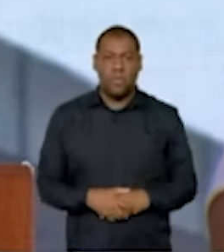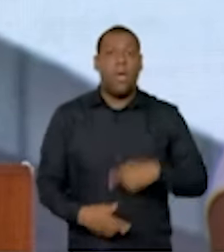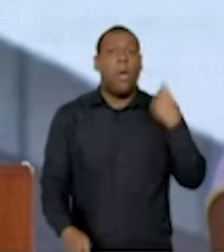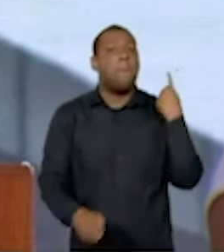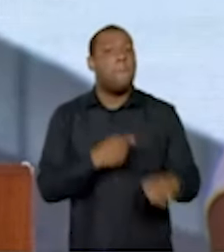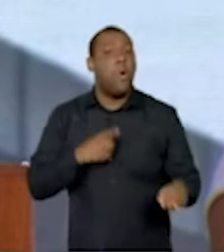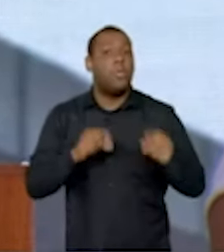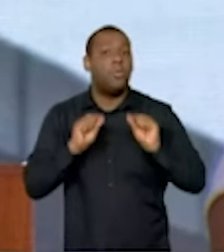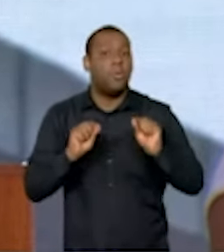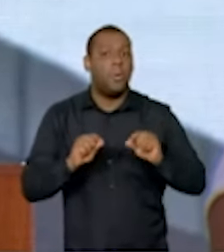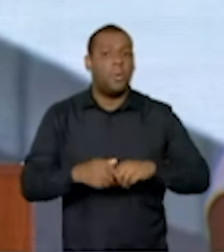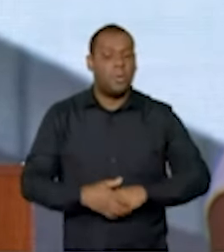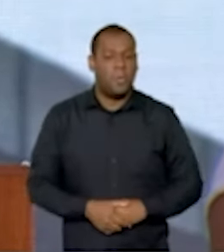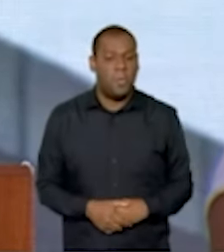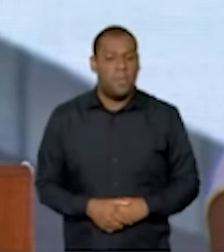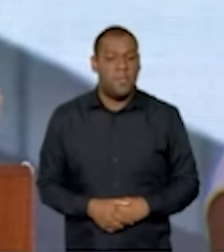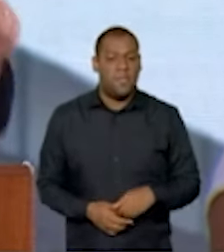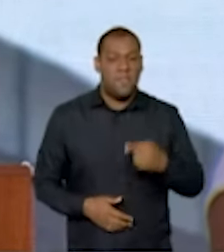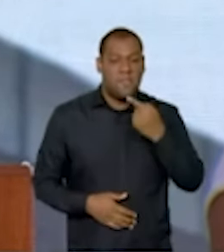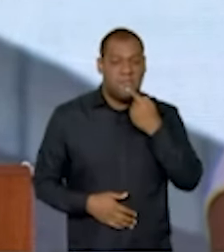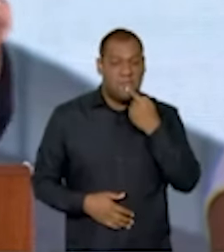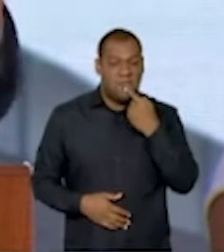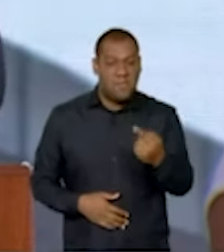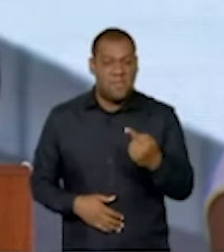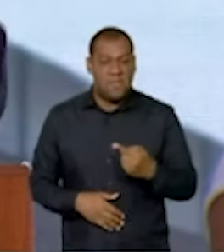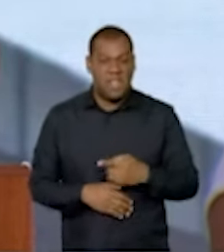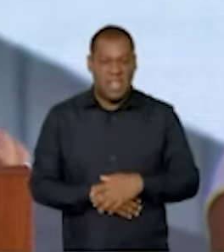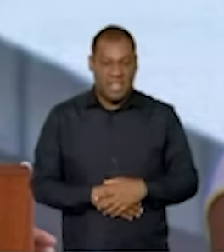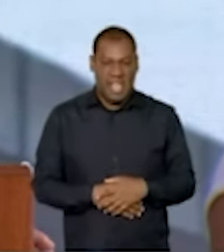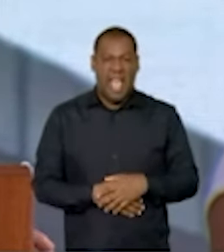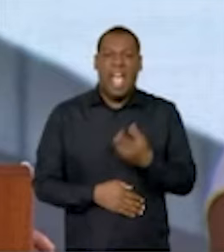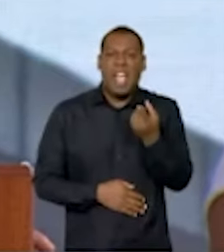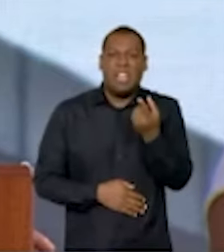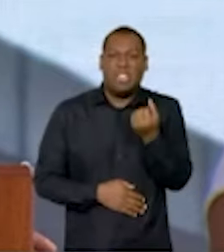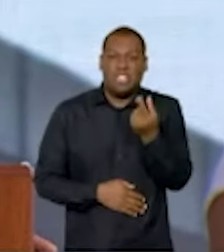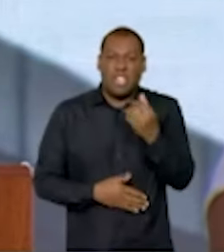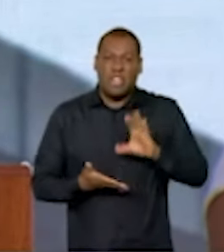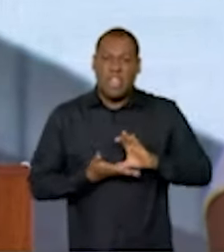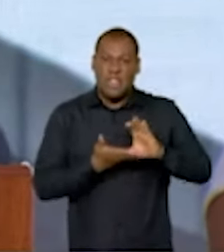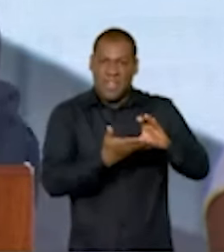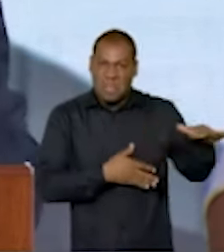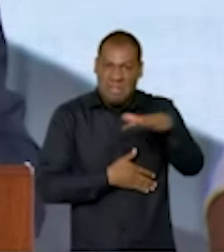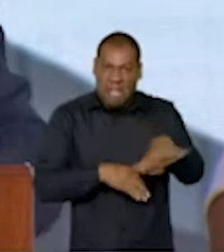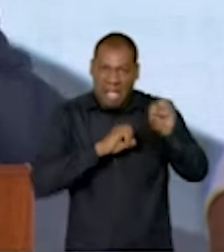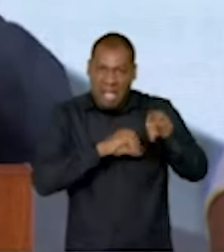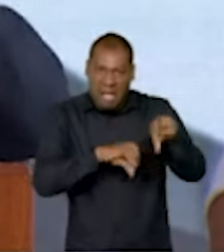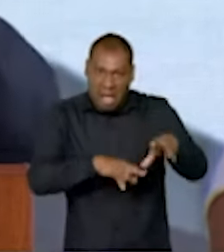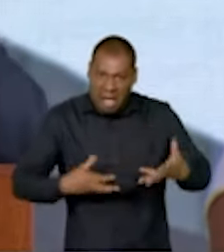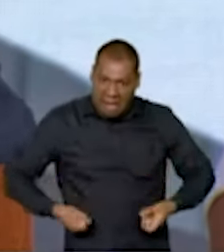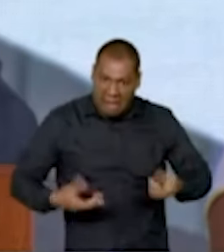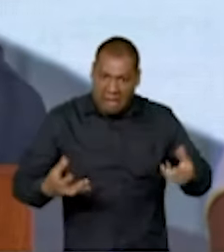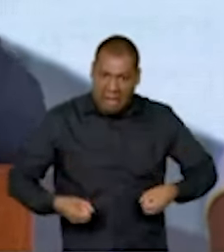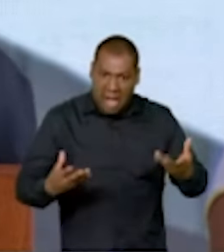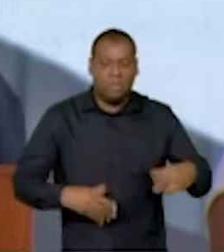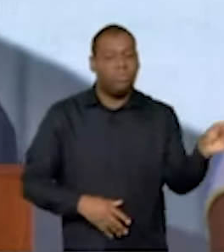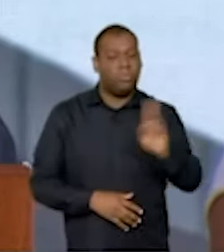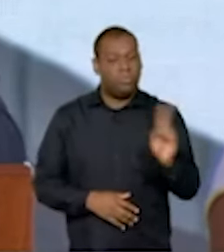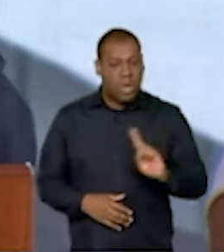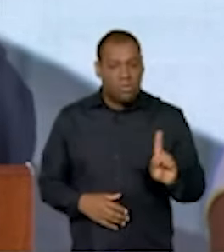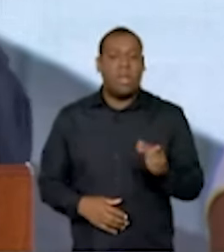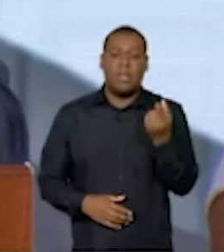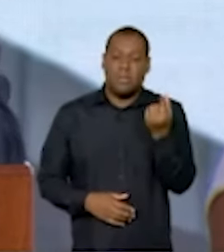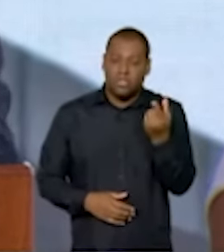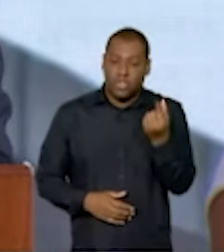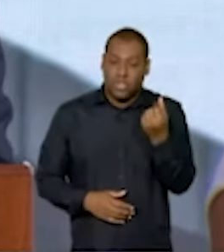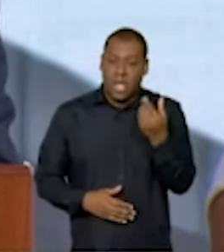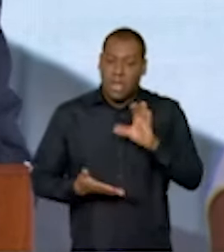proibido falar que dinheiro de educação é gasto. Dinheiro da educação é o mais